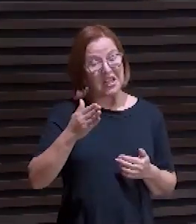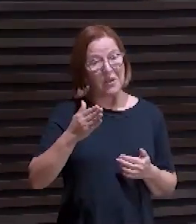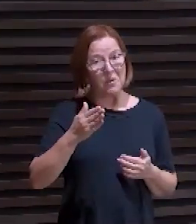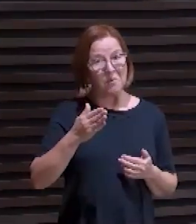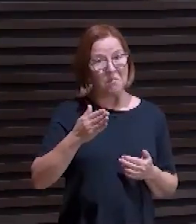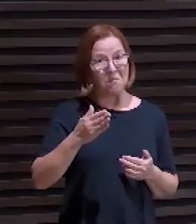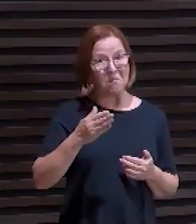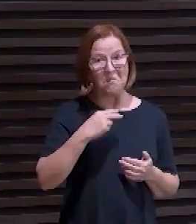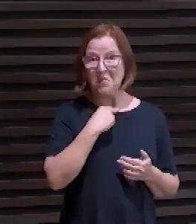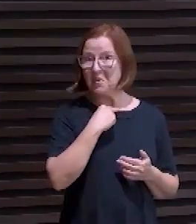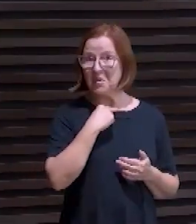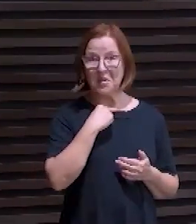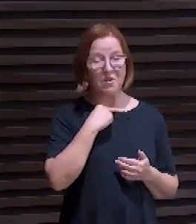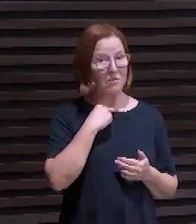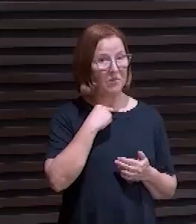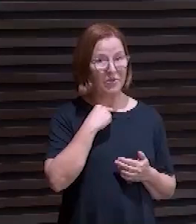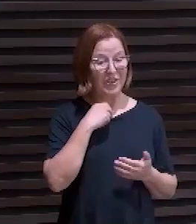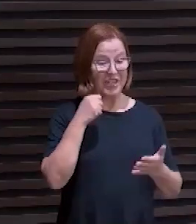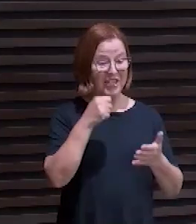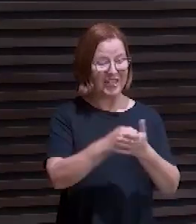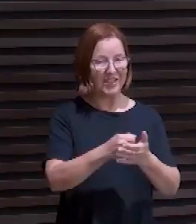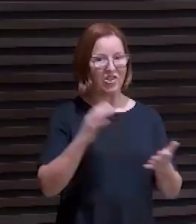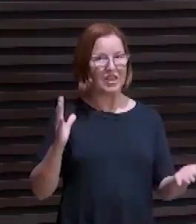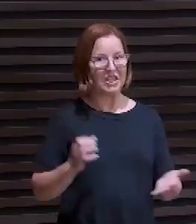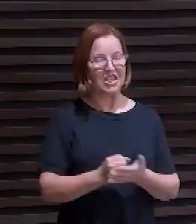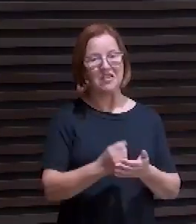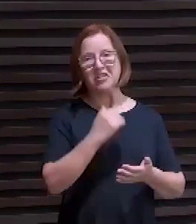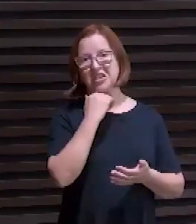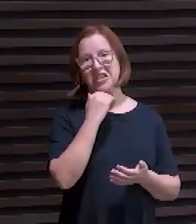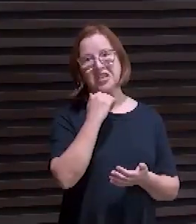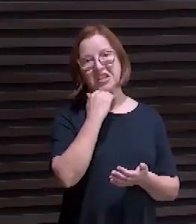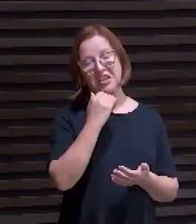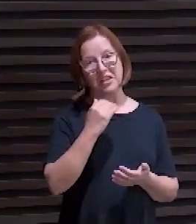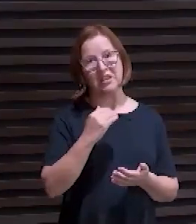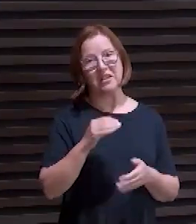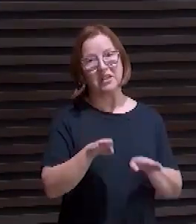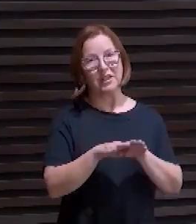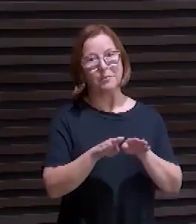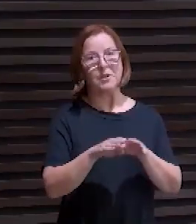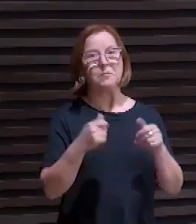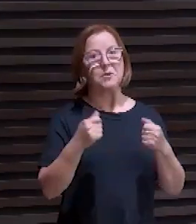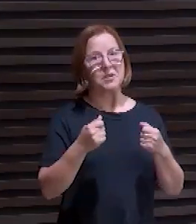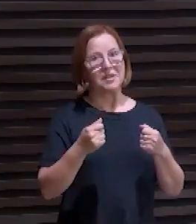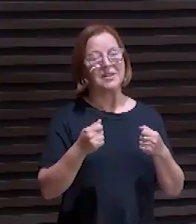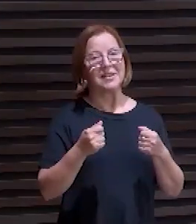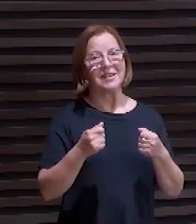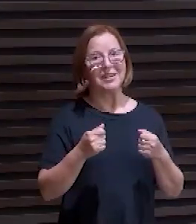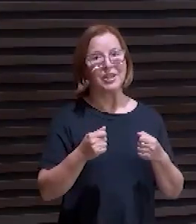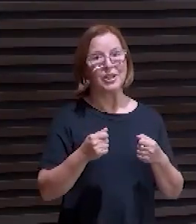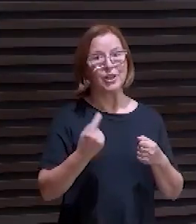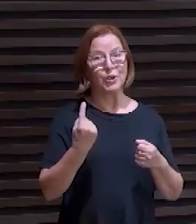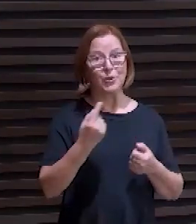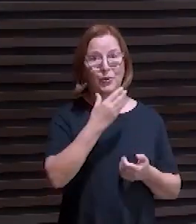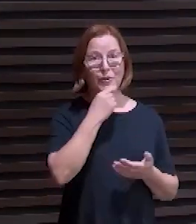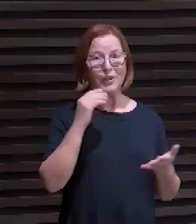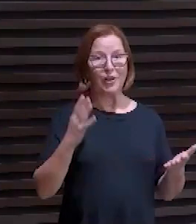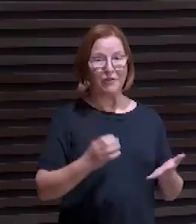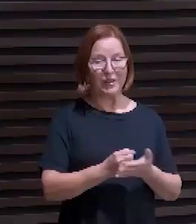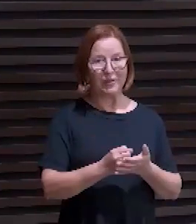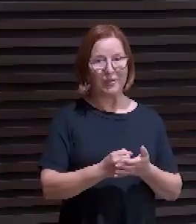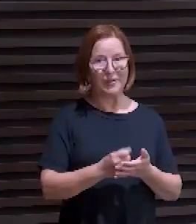assegurado a salvação de ninguém, como precisaria de um Salvador para si mesmo.